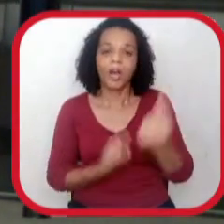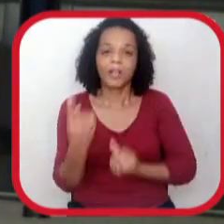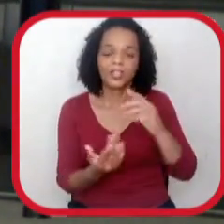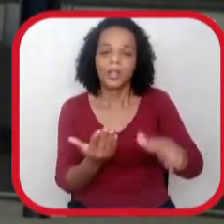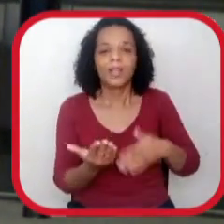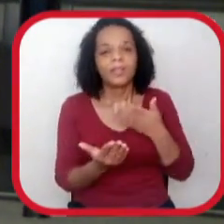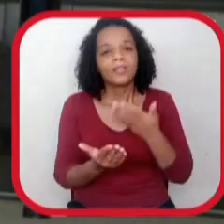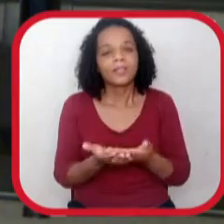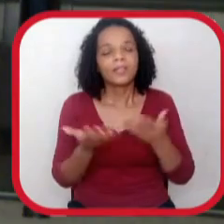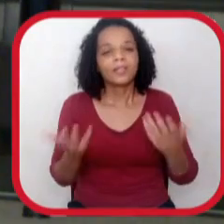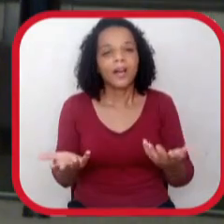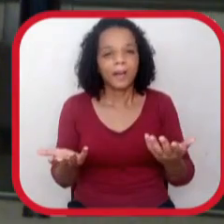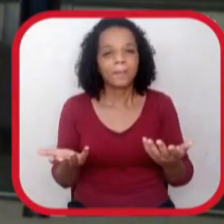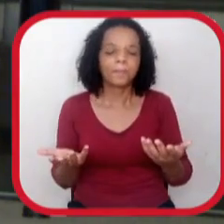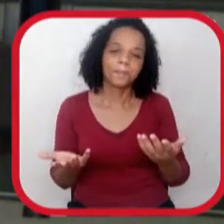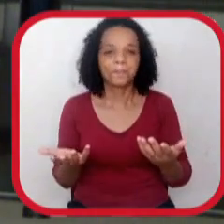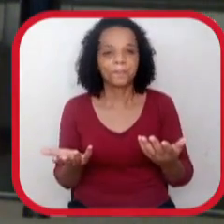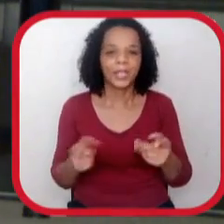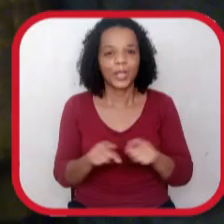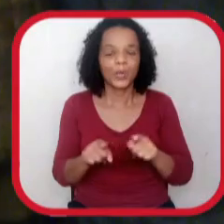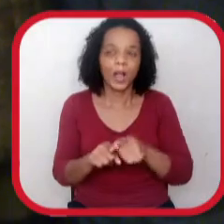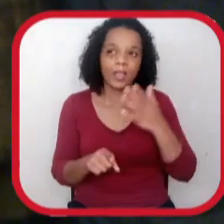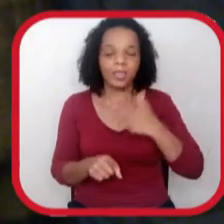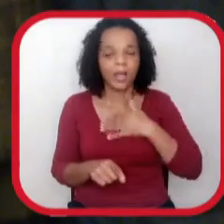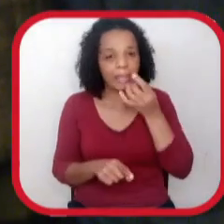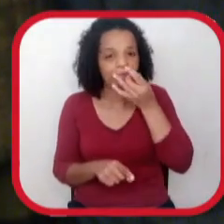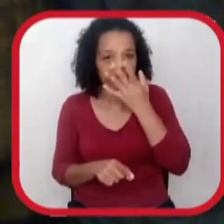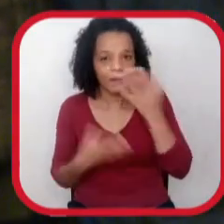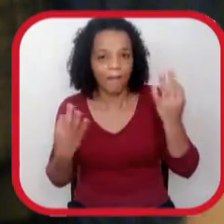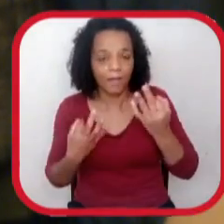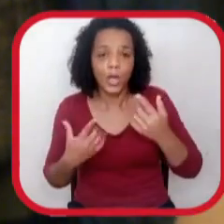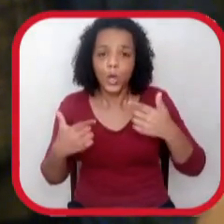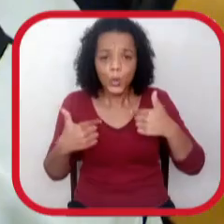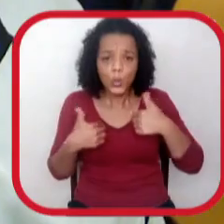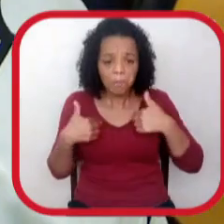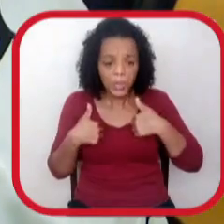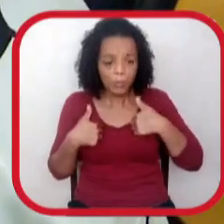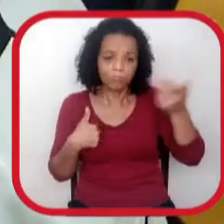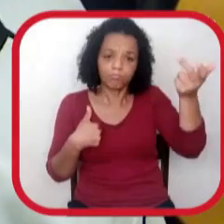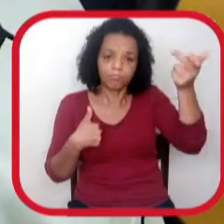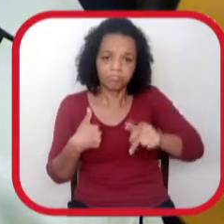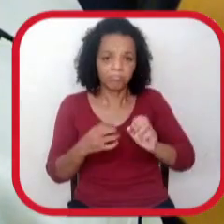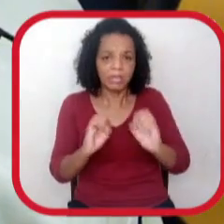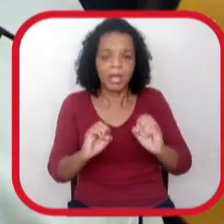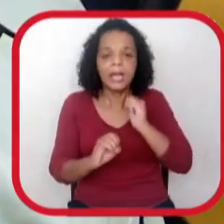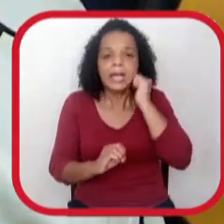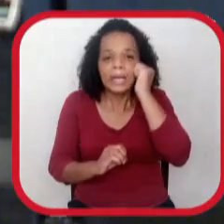E isso algumas vezes deixa-te ali num lugar de alguma vulnerabilidade. Comigo nunca aconteceu